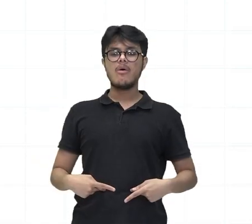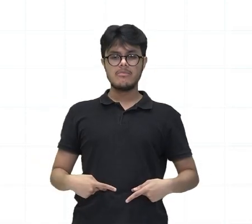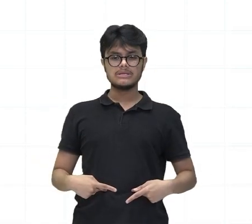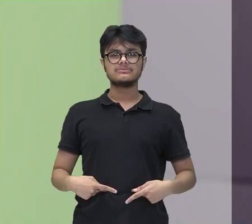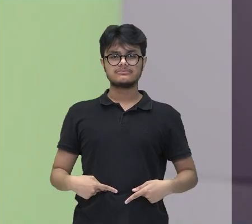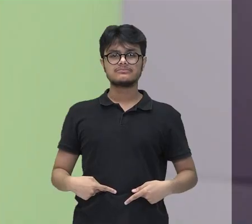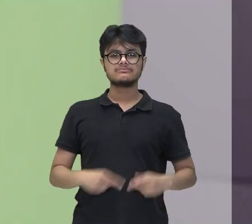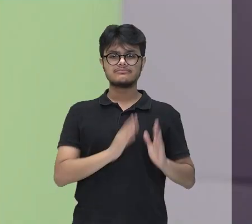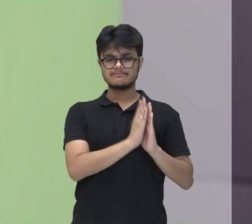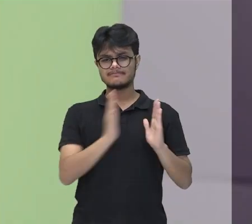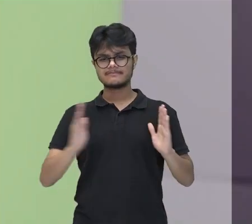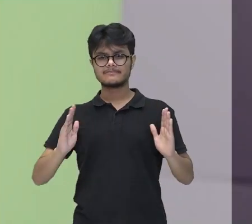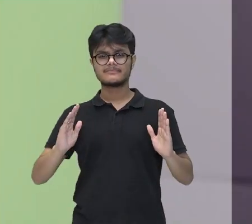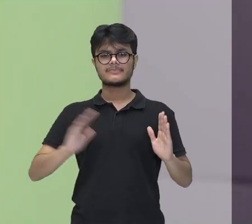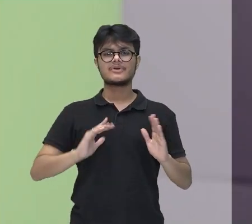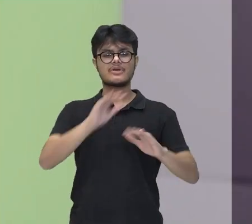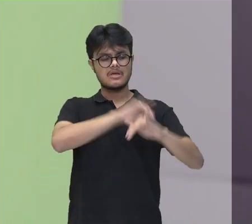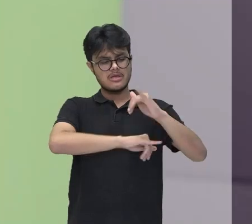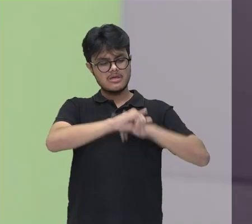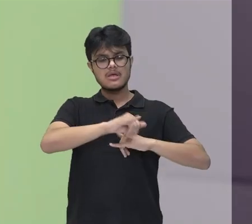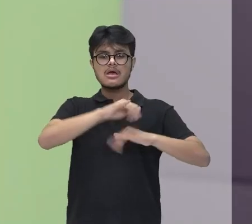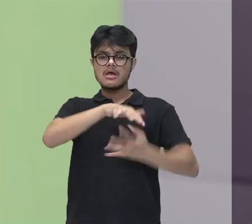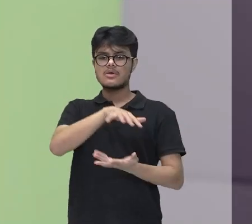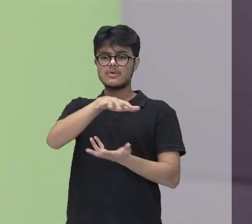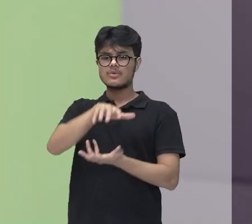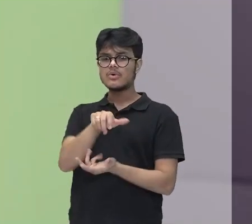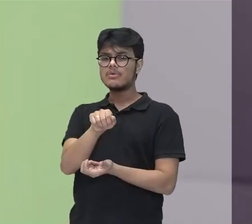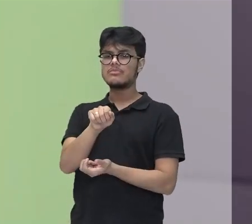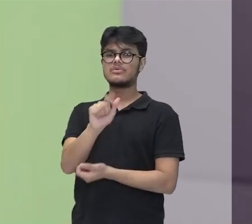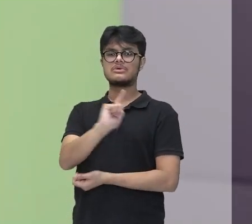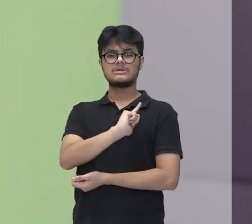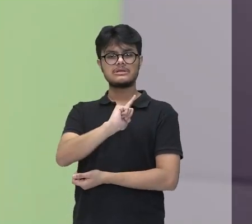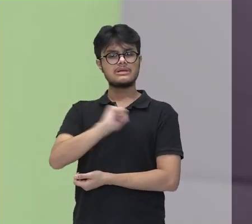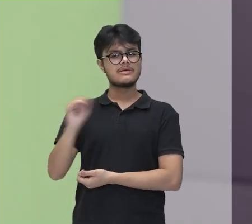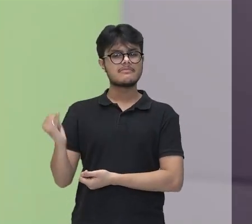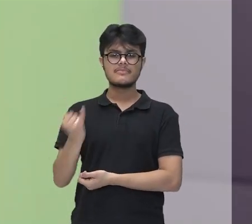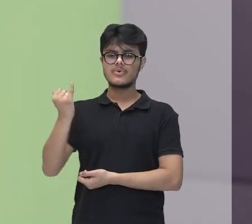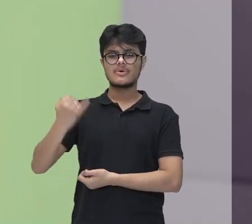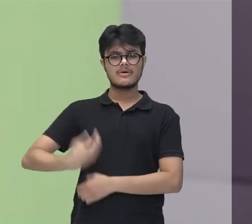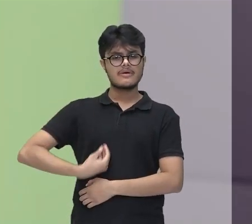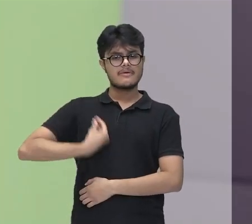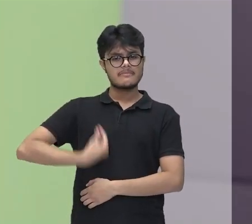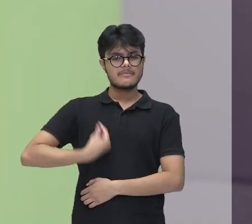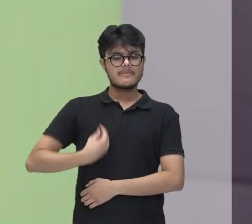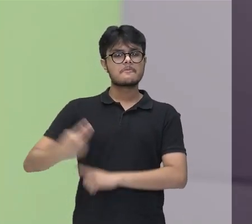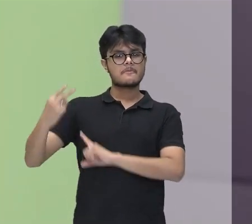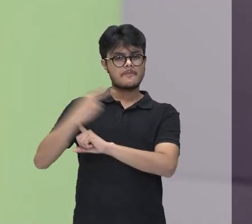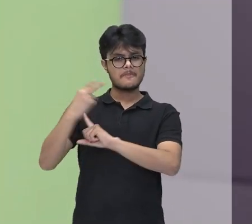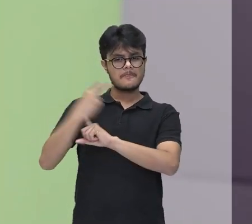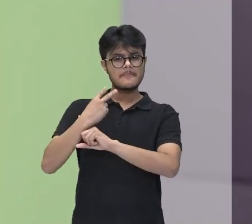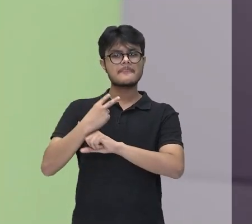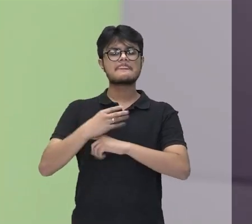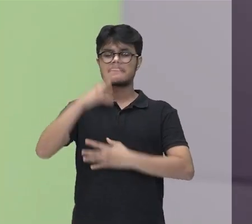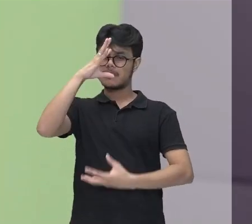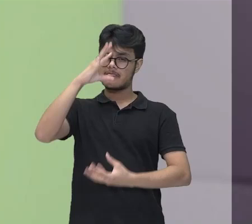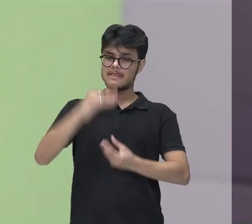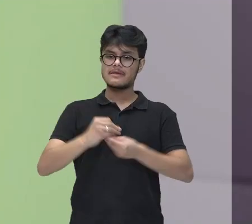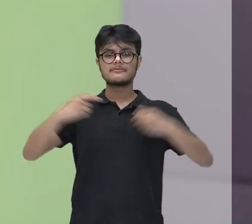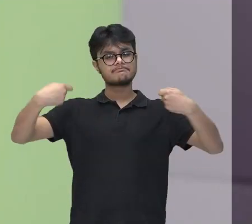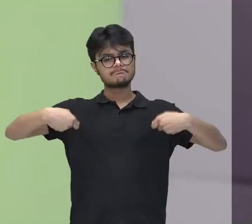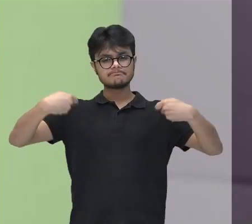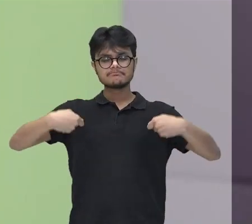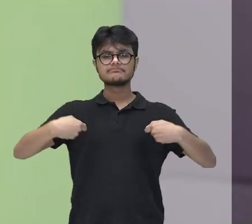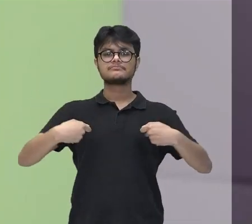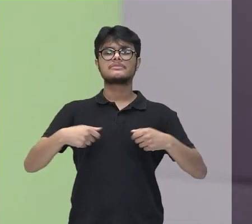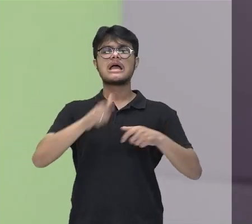convecção, né, na atmosfera são muito importantes também a compreensão em